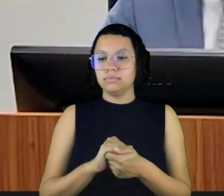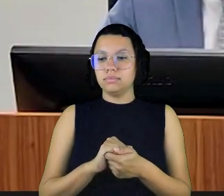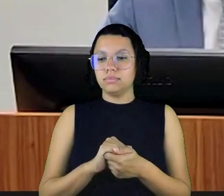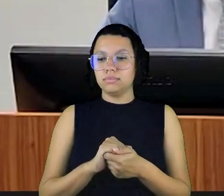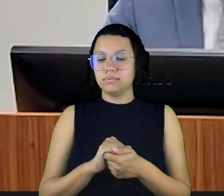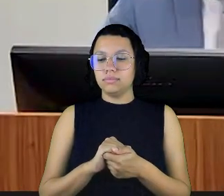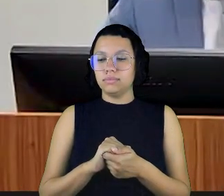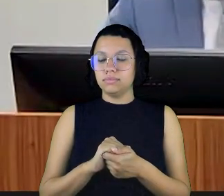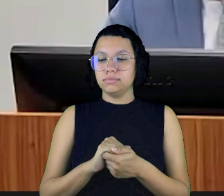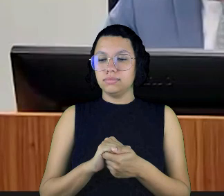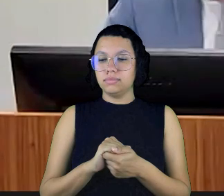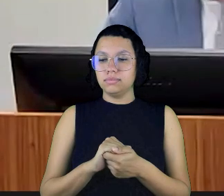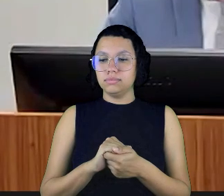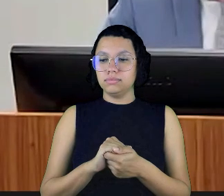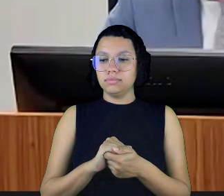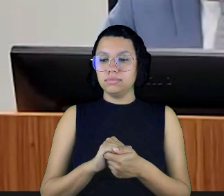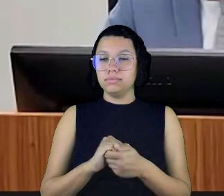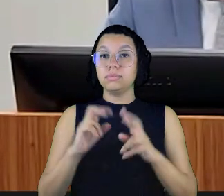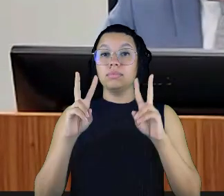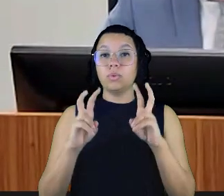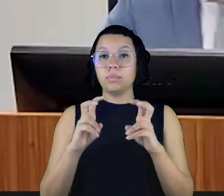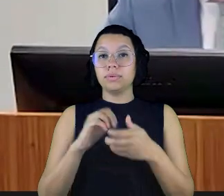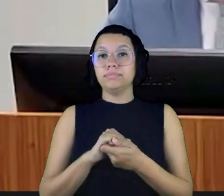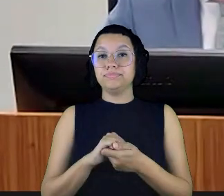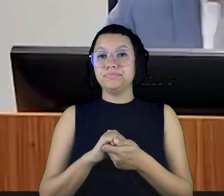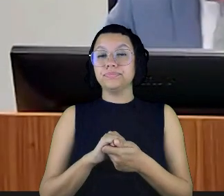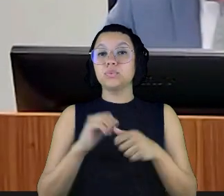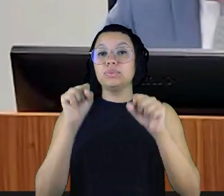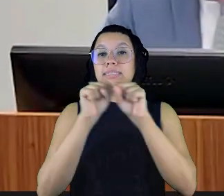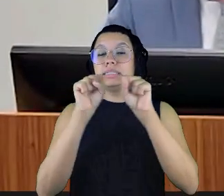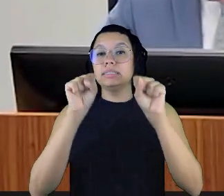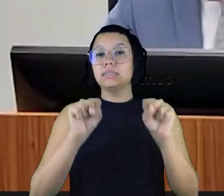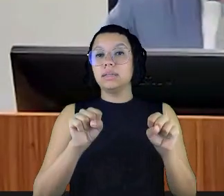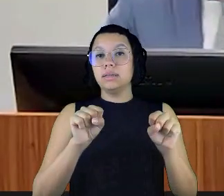sobre o sistema Comprei,